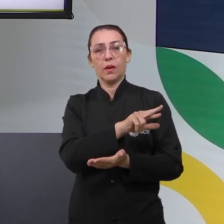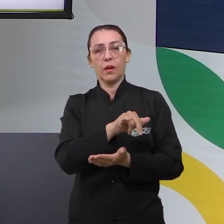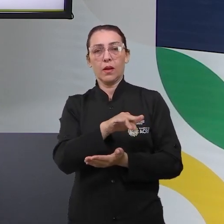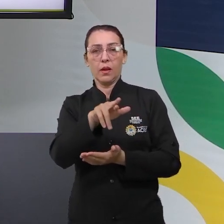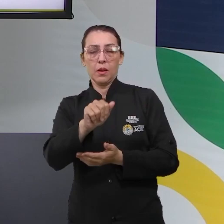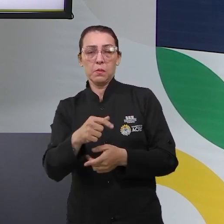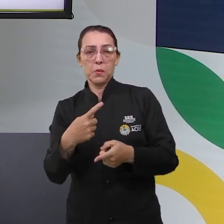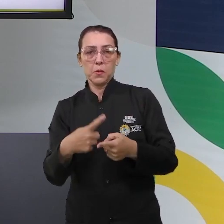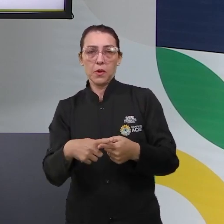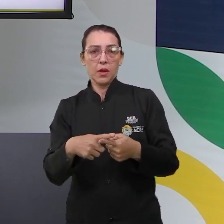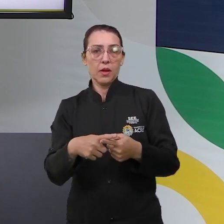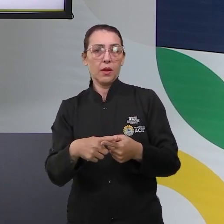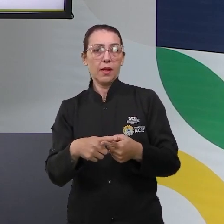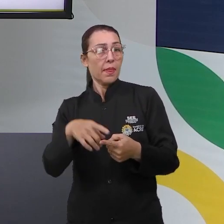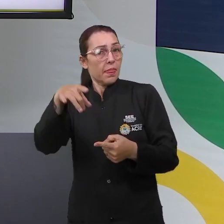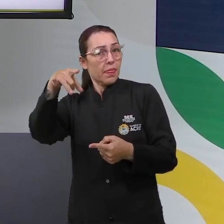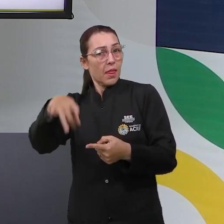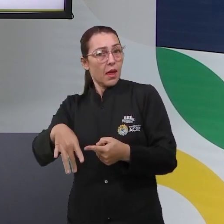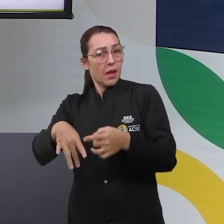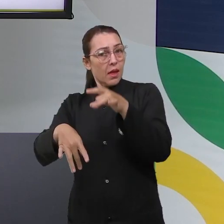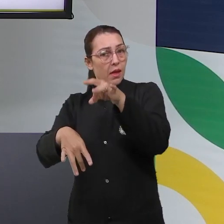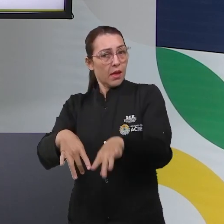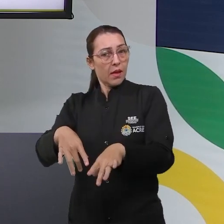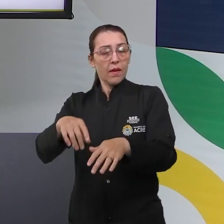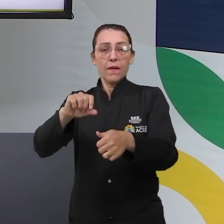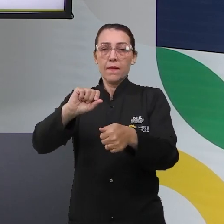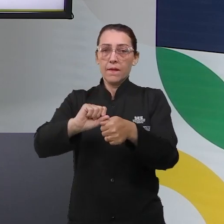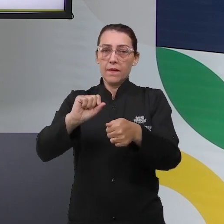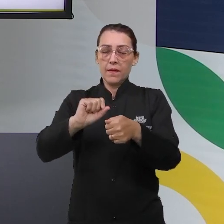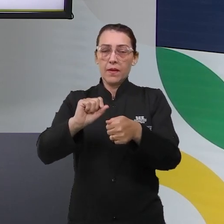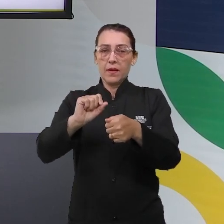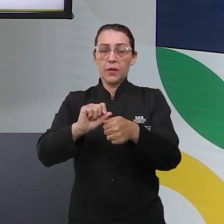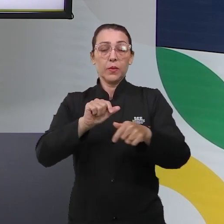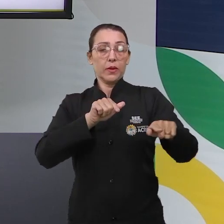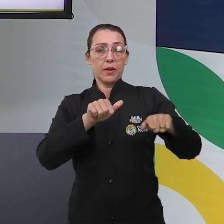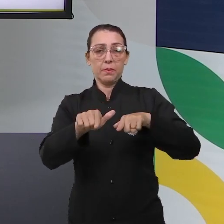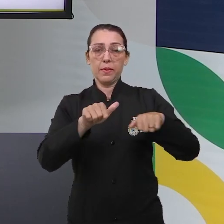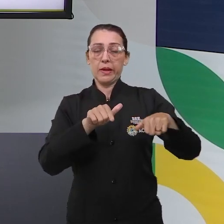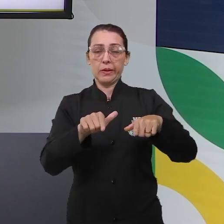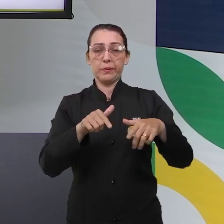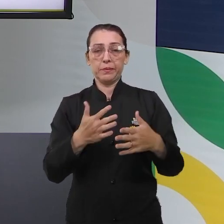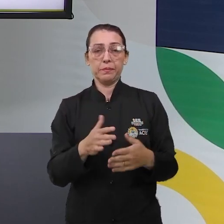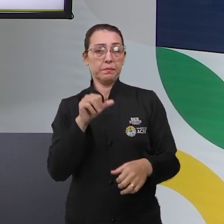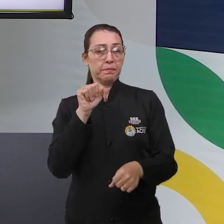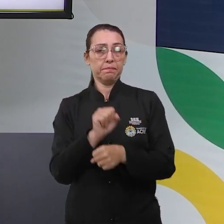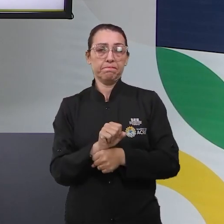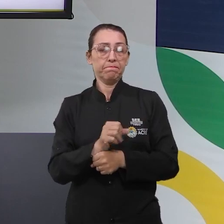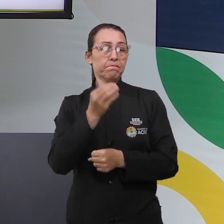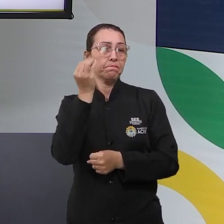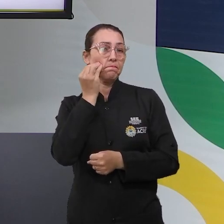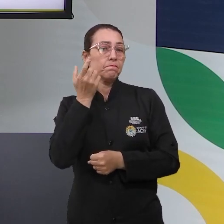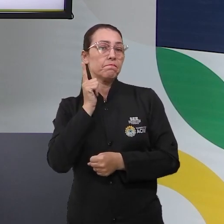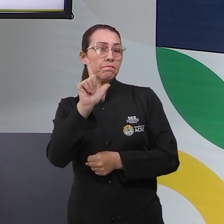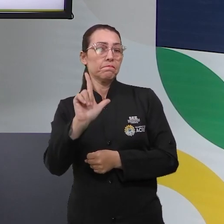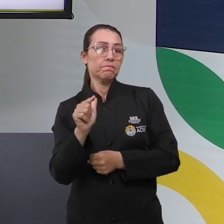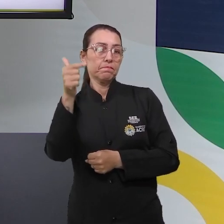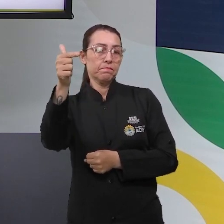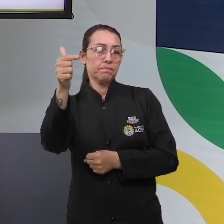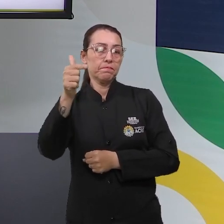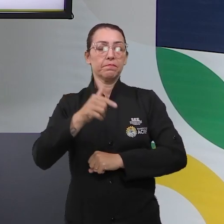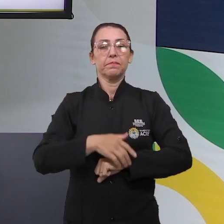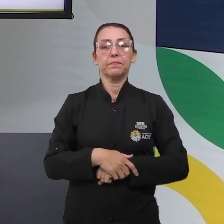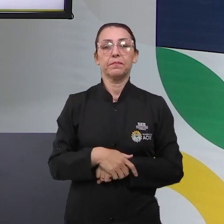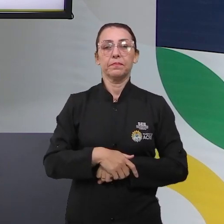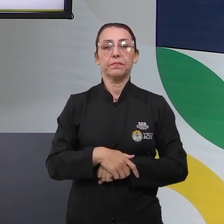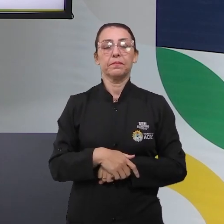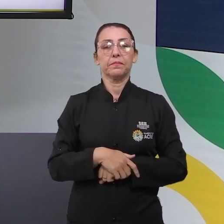das vezes você não segue ela. Às vezes você está num determinado trabalho para tentar alcançar outro, né?